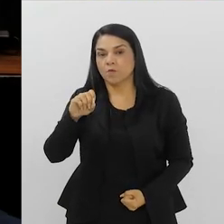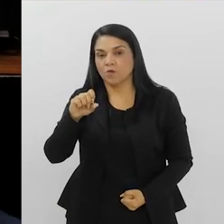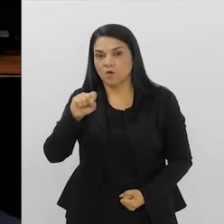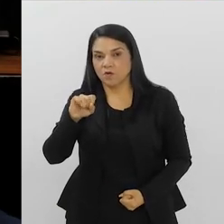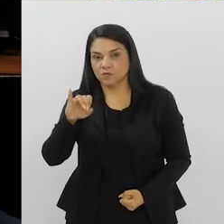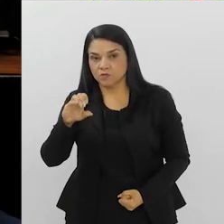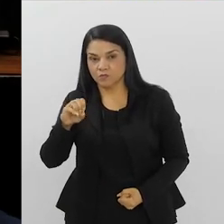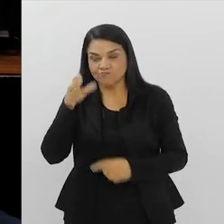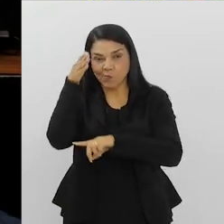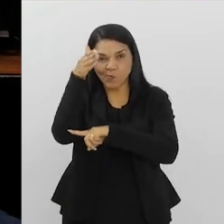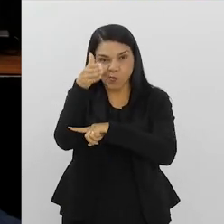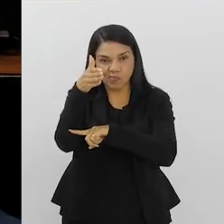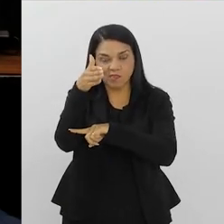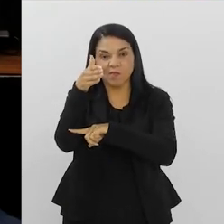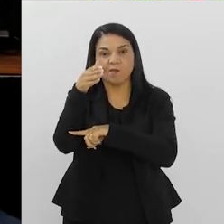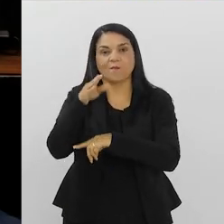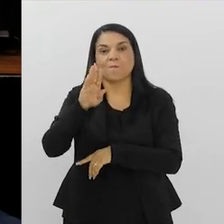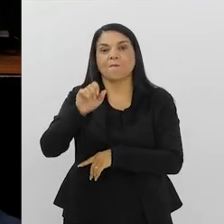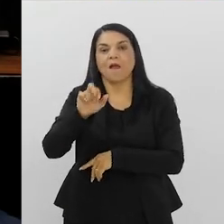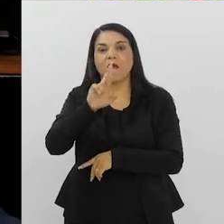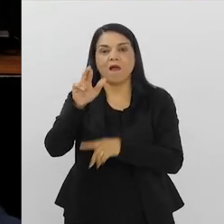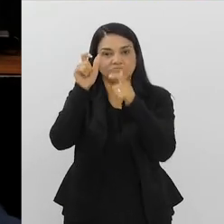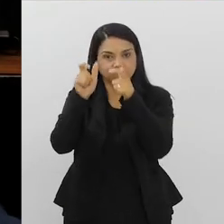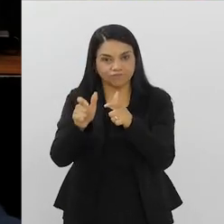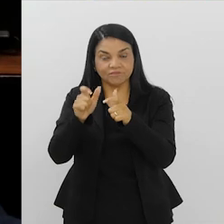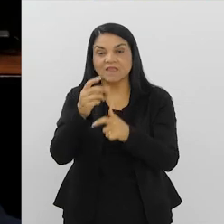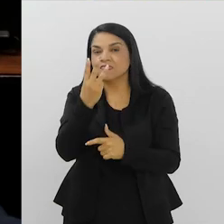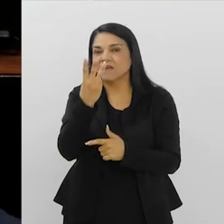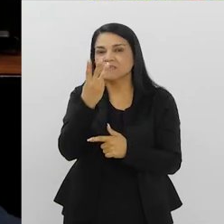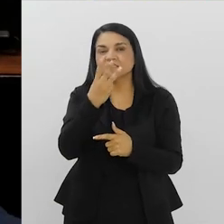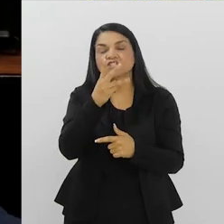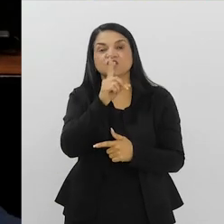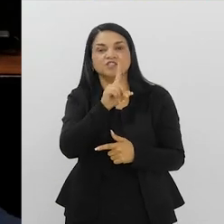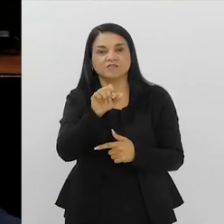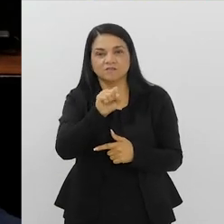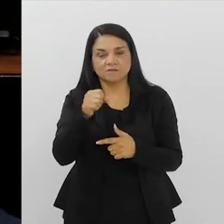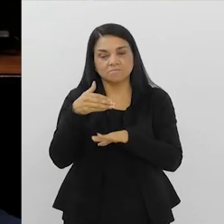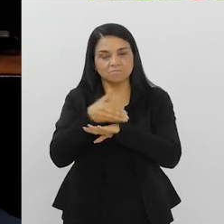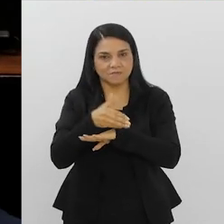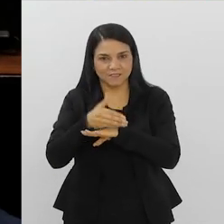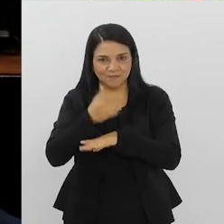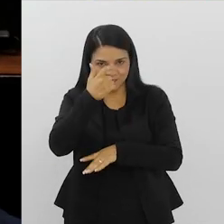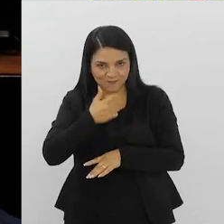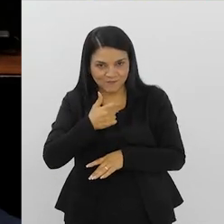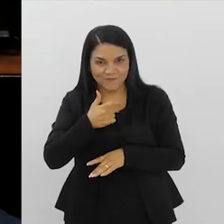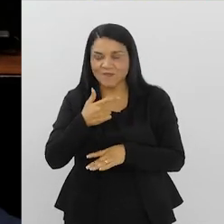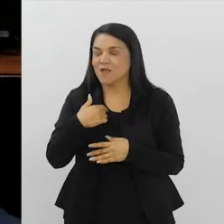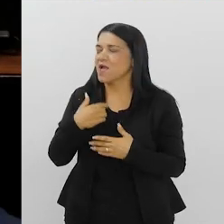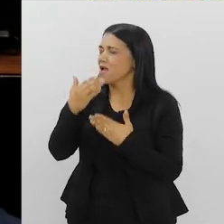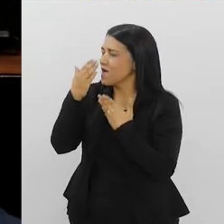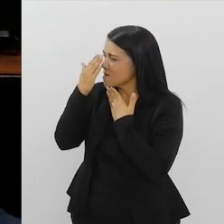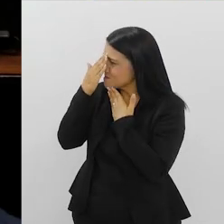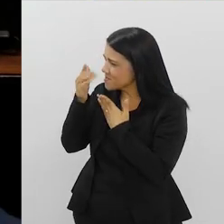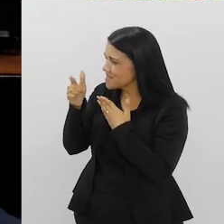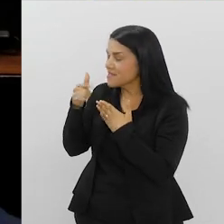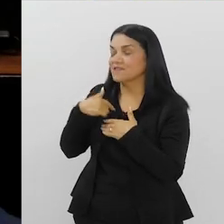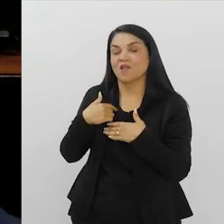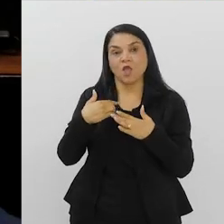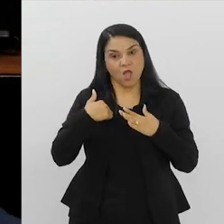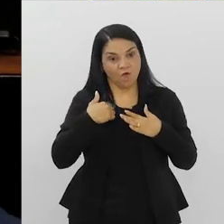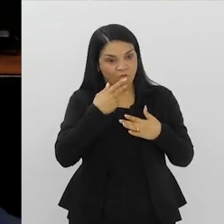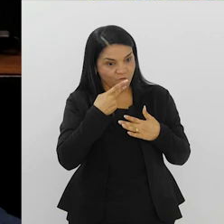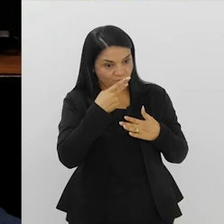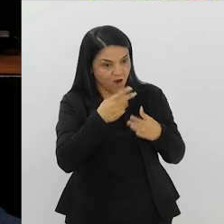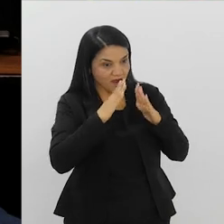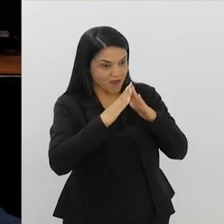paterna Às vezes a mamãe não acabou não conseguindo faz ser dura como ele foi para me ajudar nesse caminho